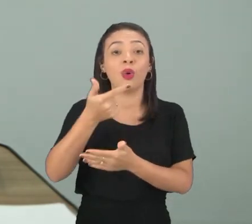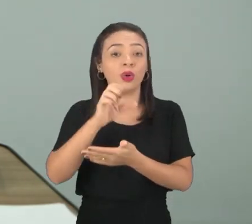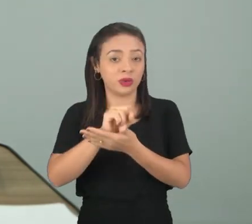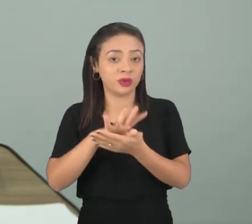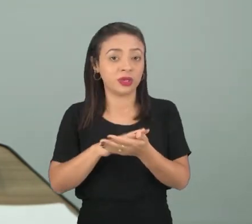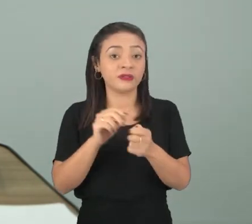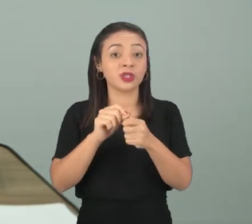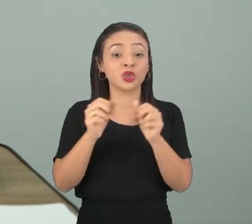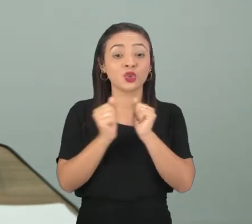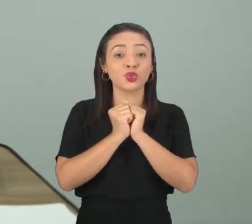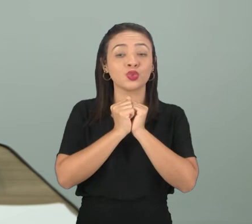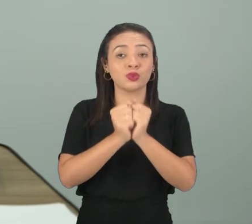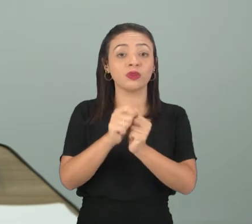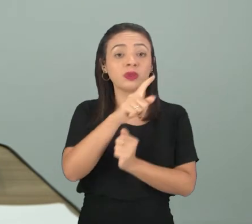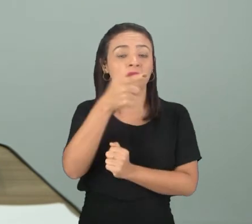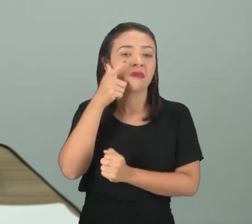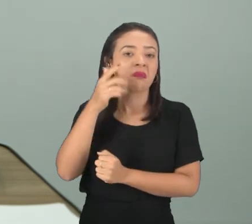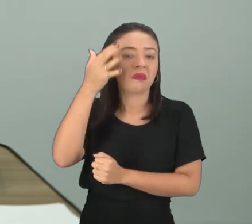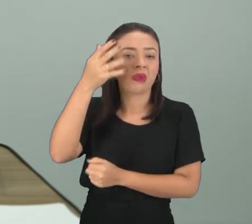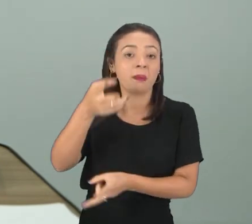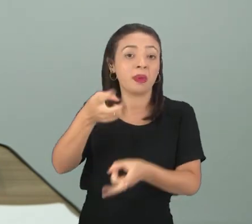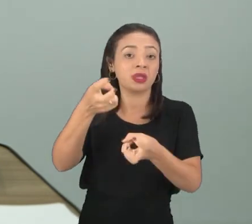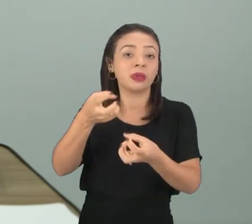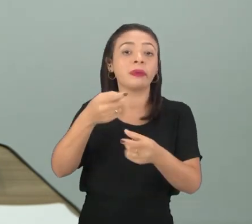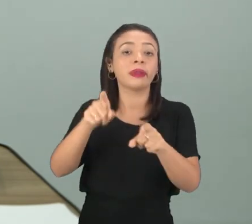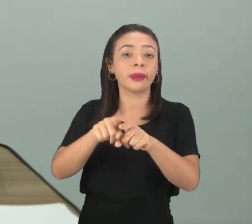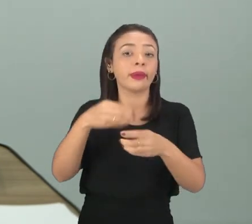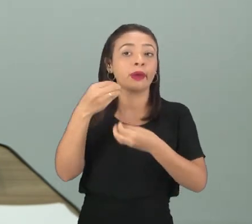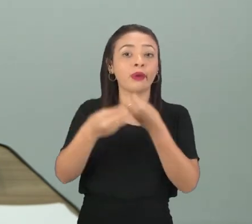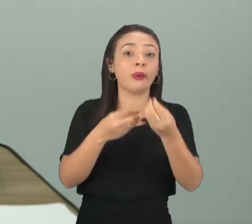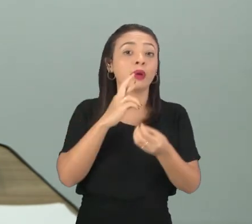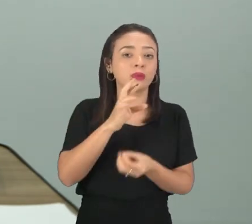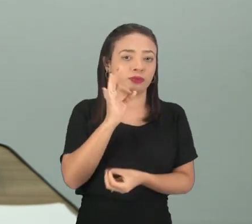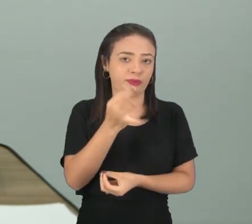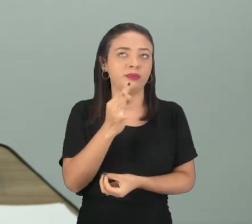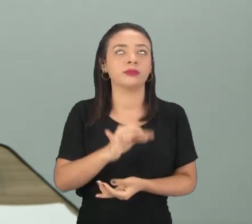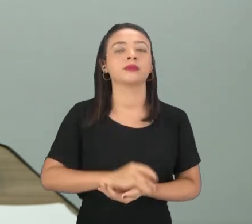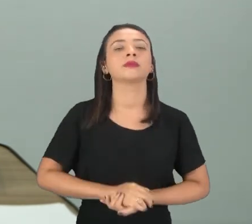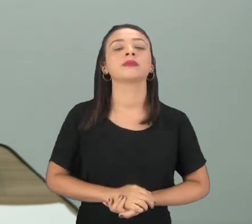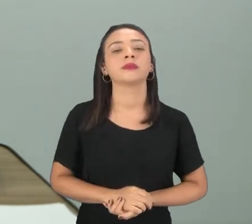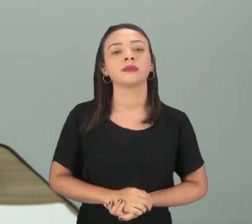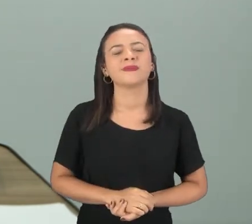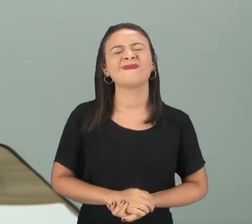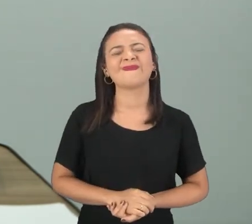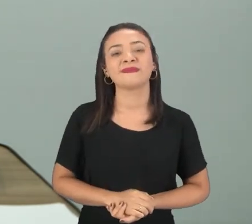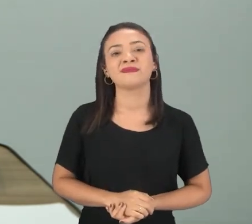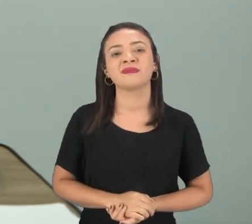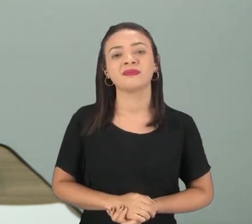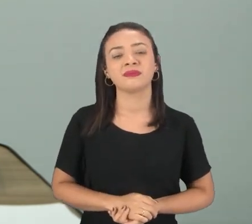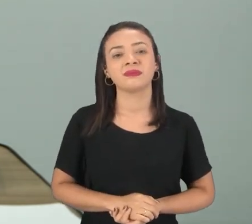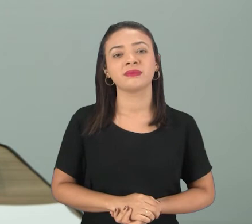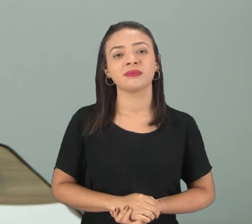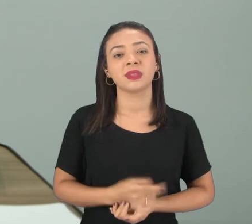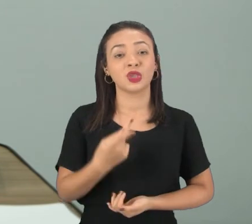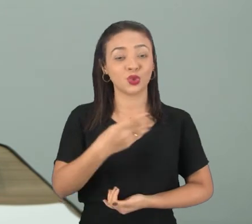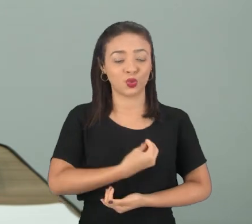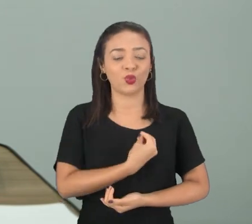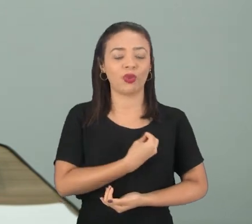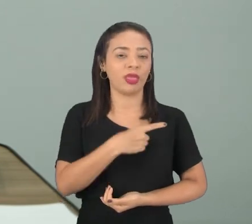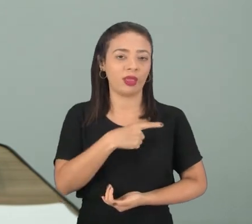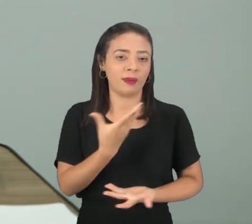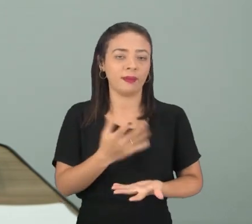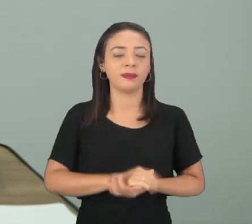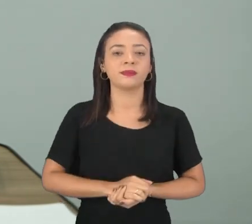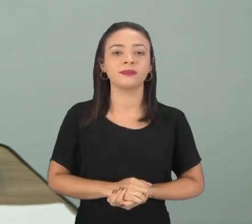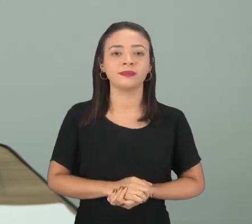Vamos fazer juntos para você conseguir perceber isso e saber como como solucionar a situações apresentadas no seu cotidiano